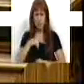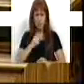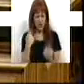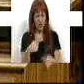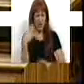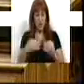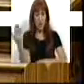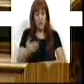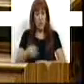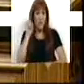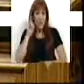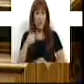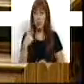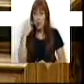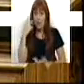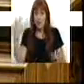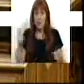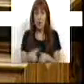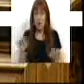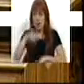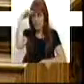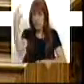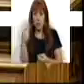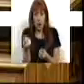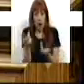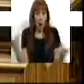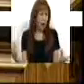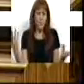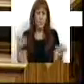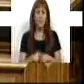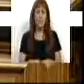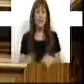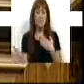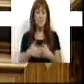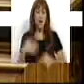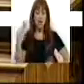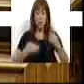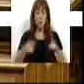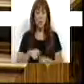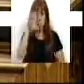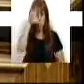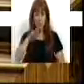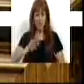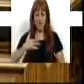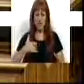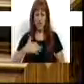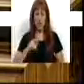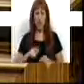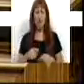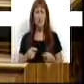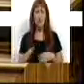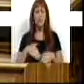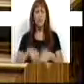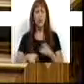justiça, sobretudo daqueles que vivem com mais dificuldades económicas. Com o encerramento dos tribunais que o governo PSD-CDS